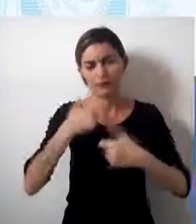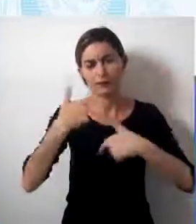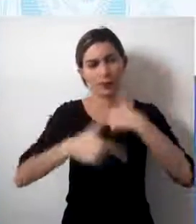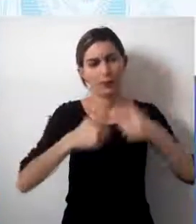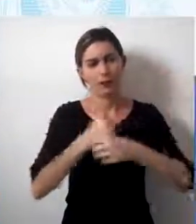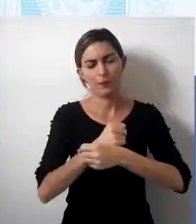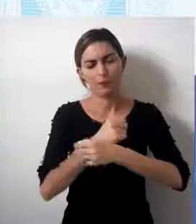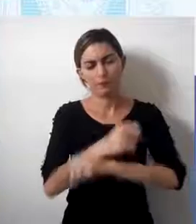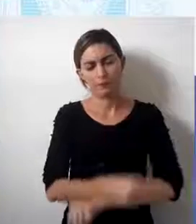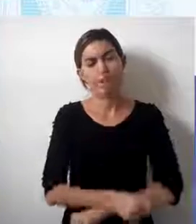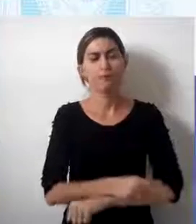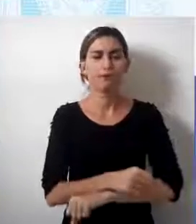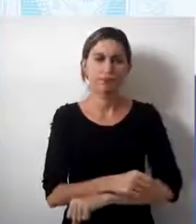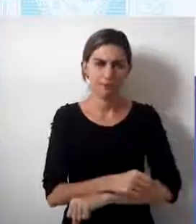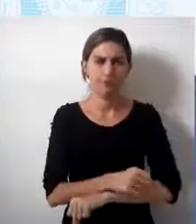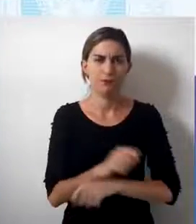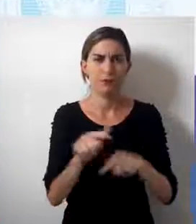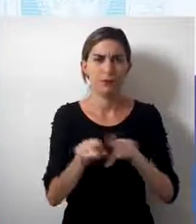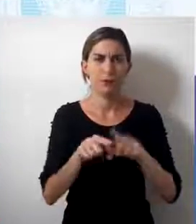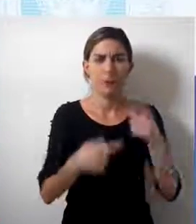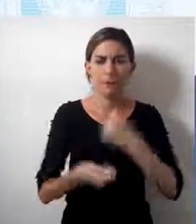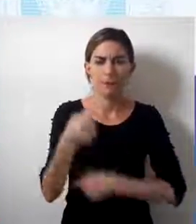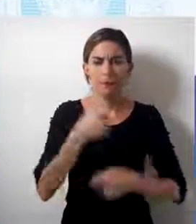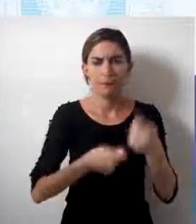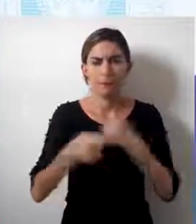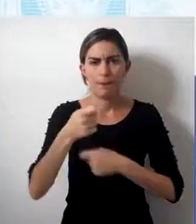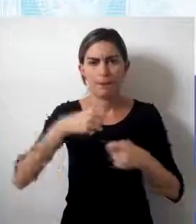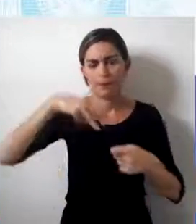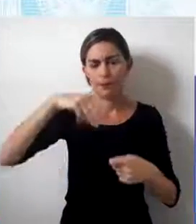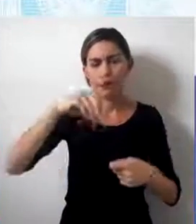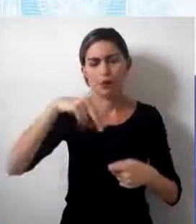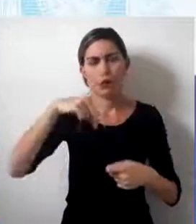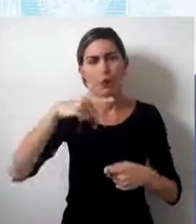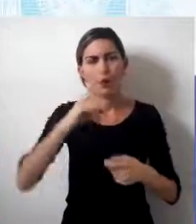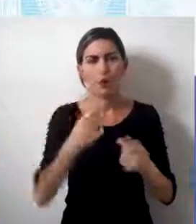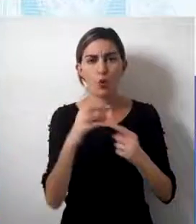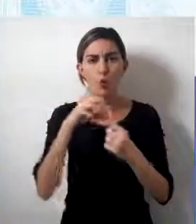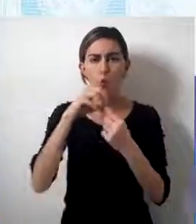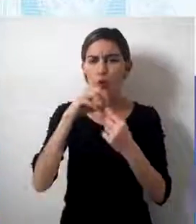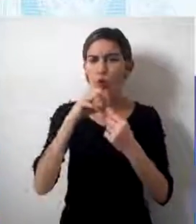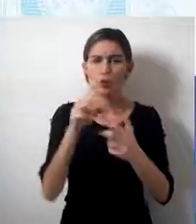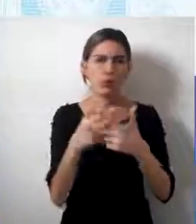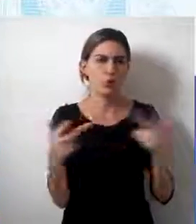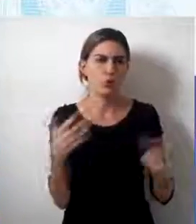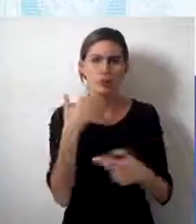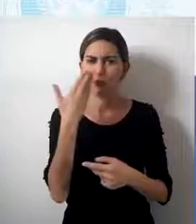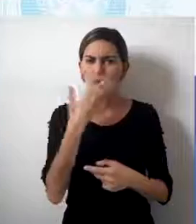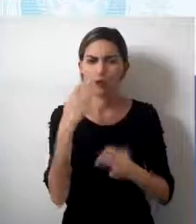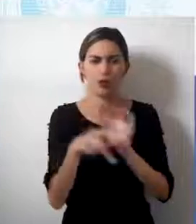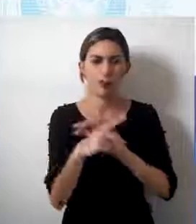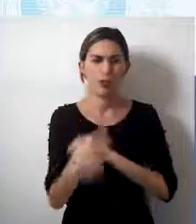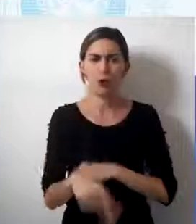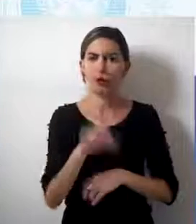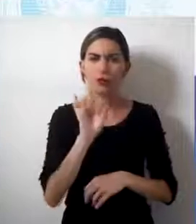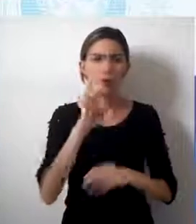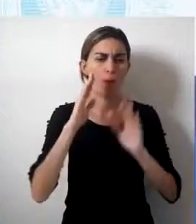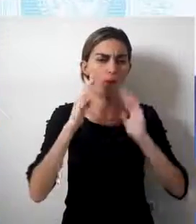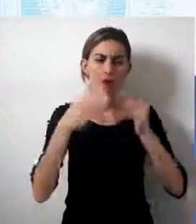ser escravizada. E no monopólio de um único produto, que no caso aqui em